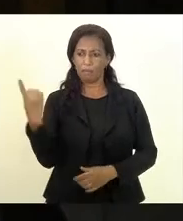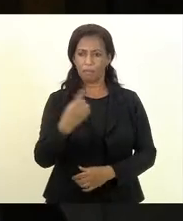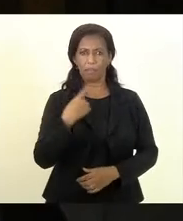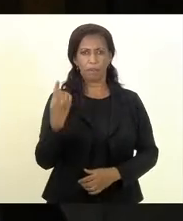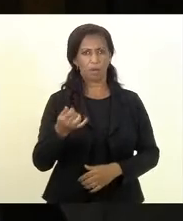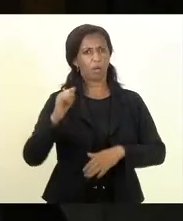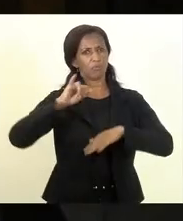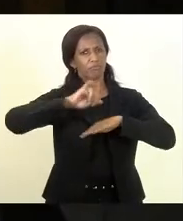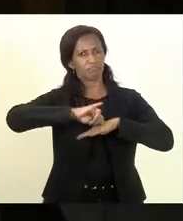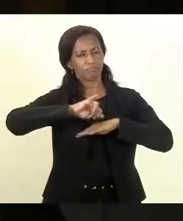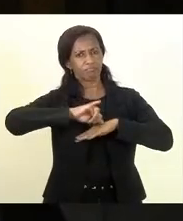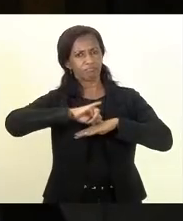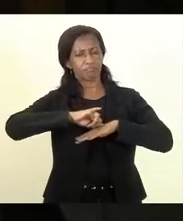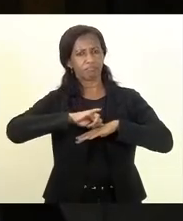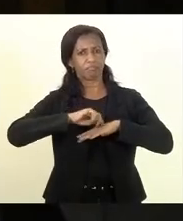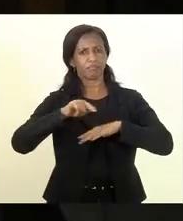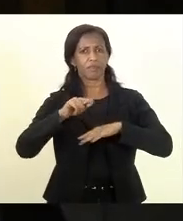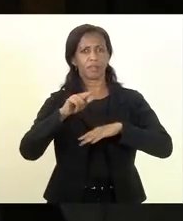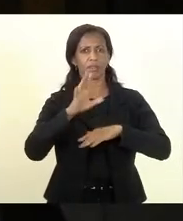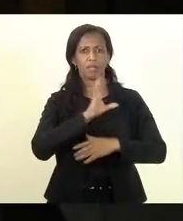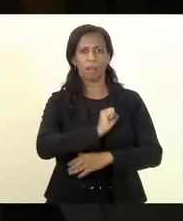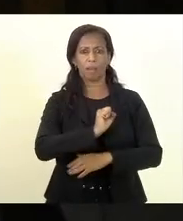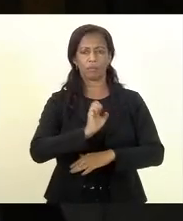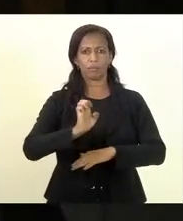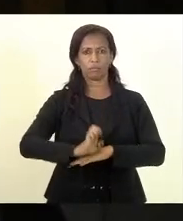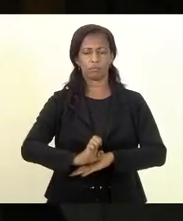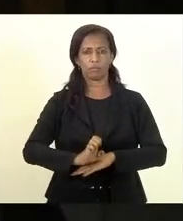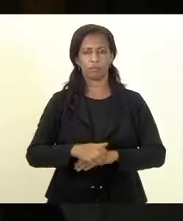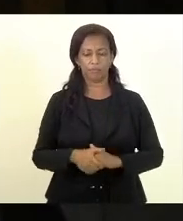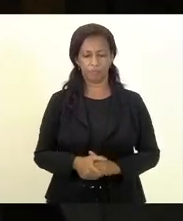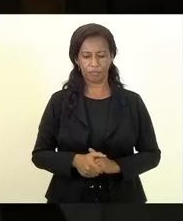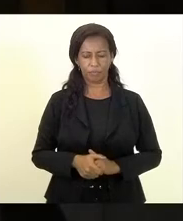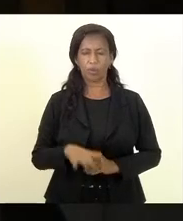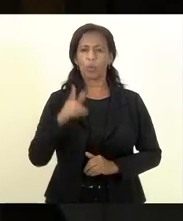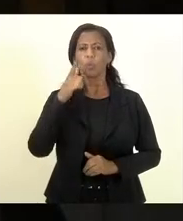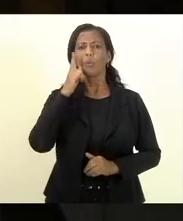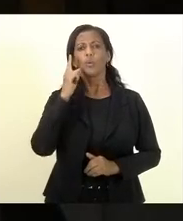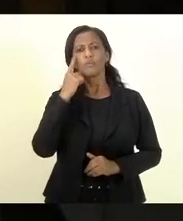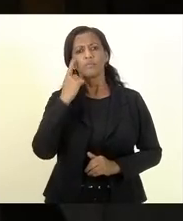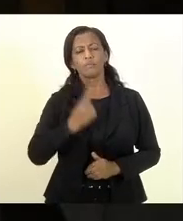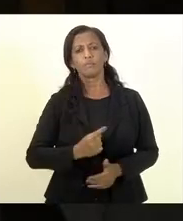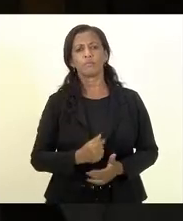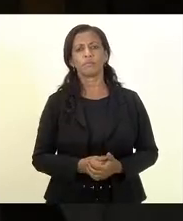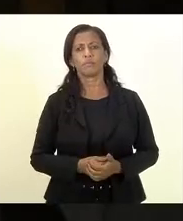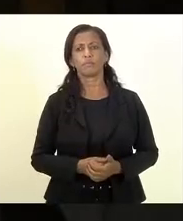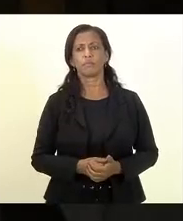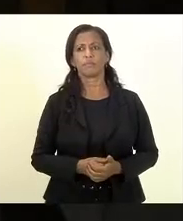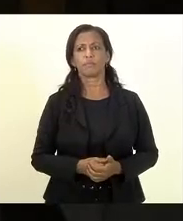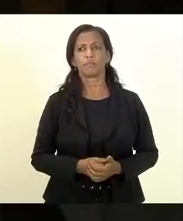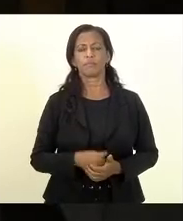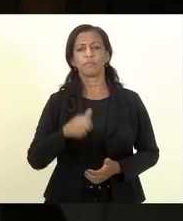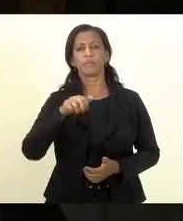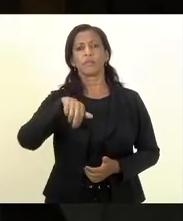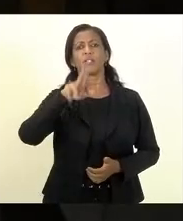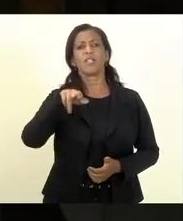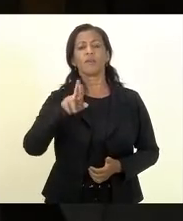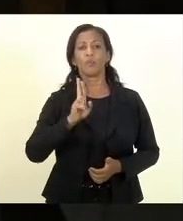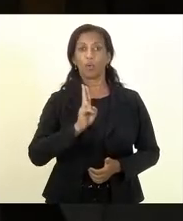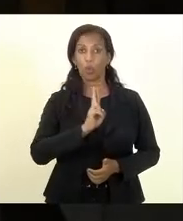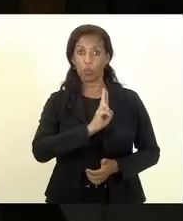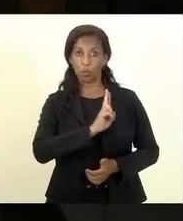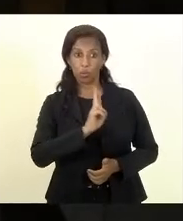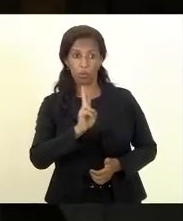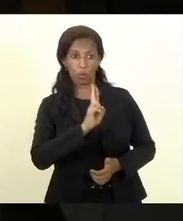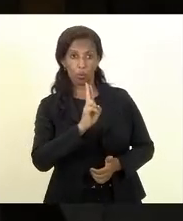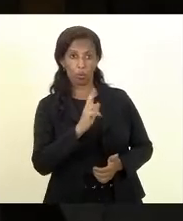os fluminenses desse amado Estado. Onde já se viu quem foi nomeado